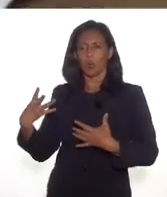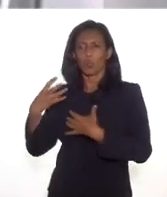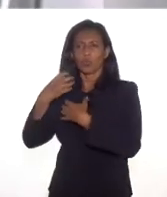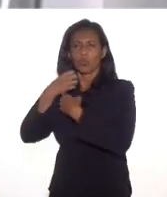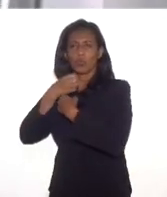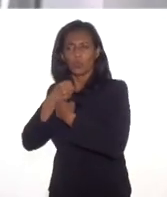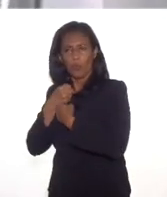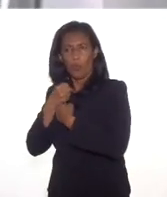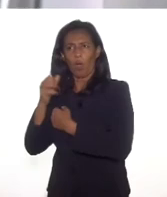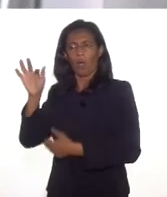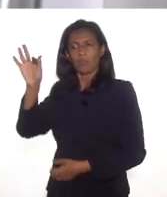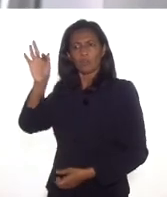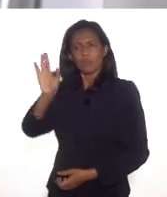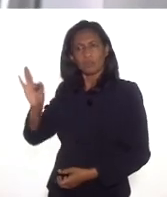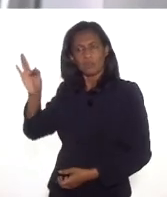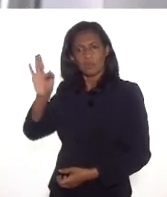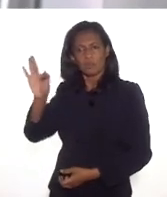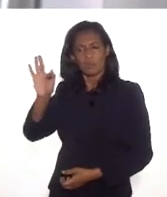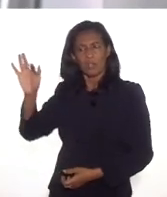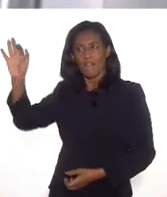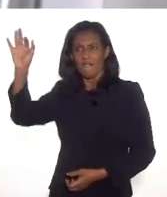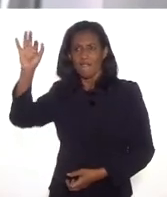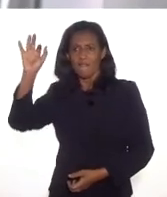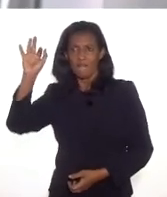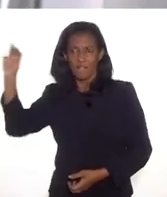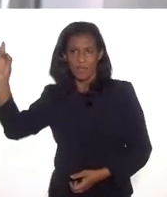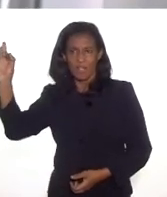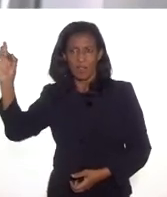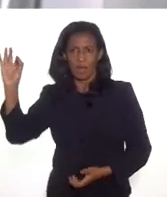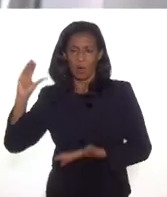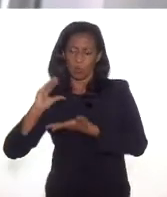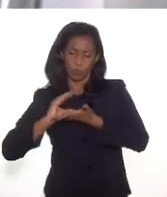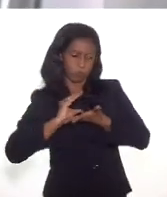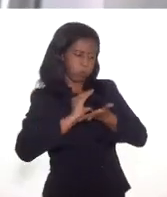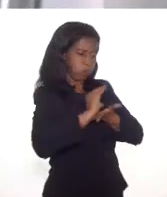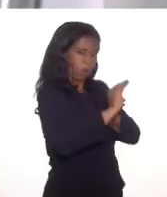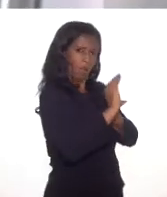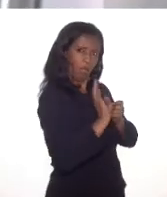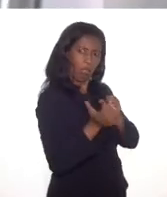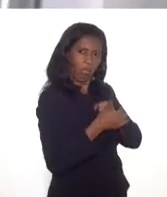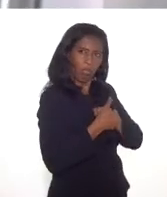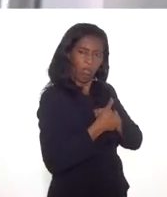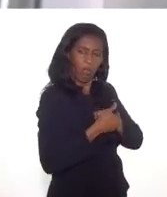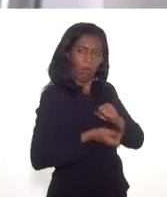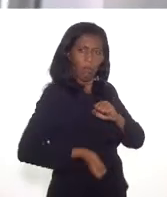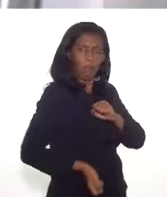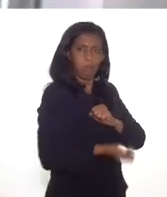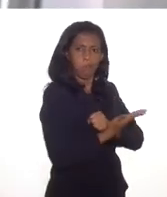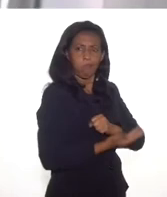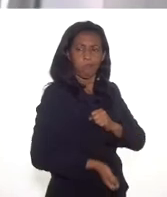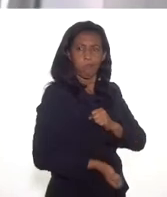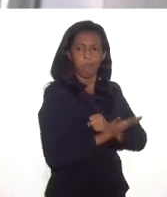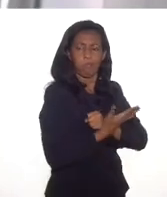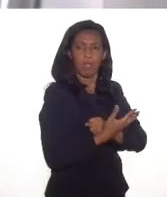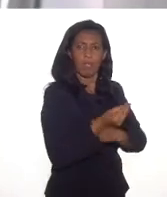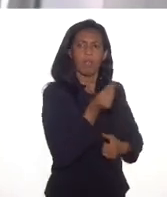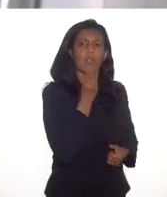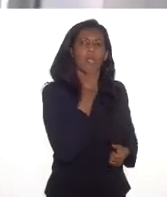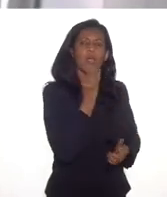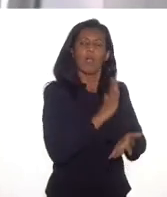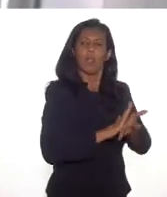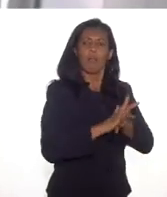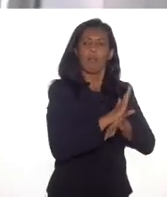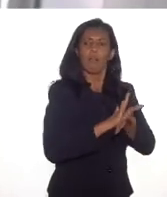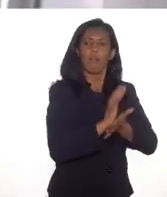as universidades federais, ele vai destinando recursos em sigilo, sem transparência, de maneira